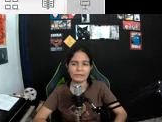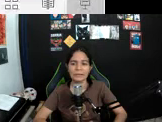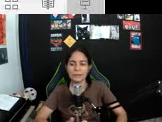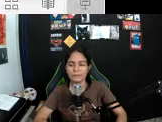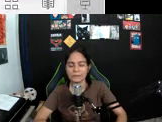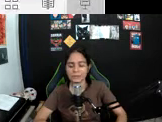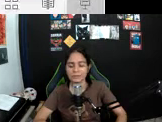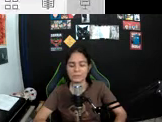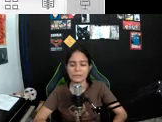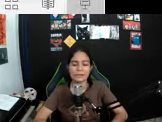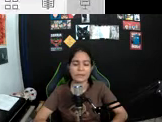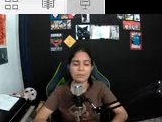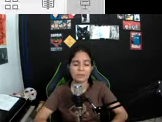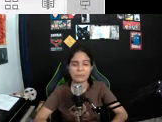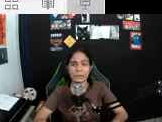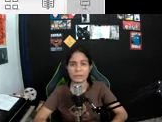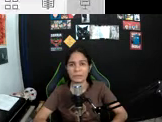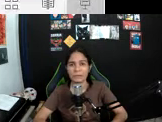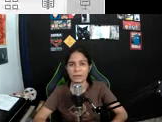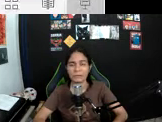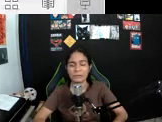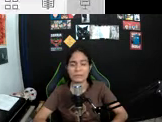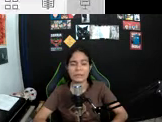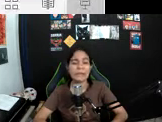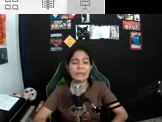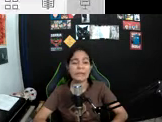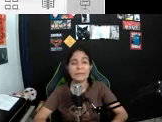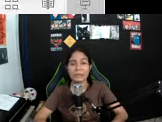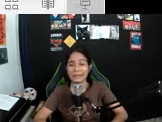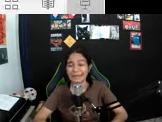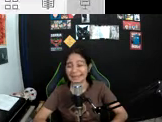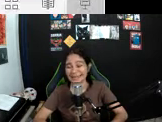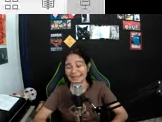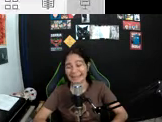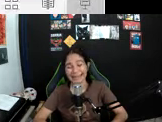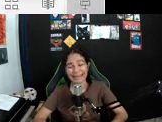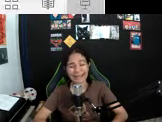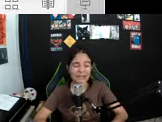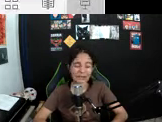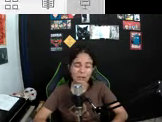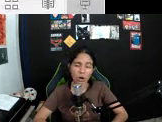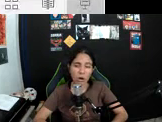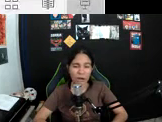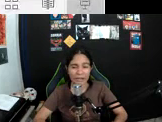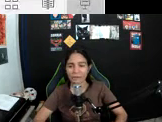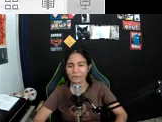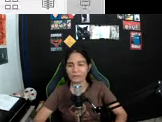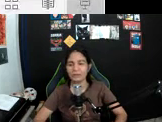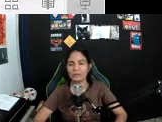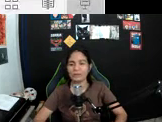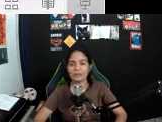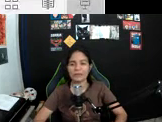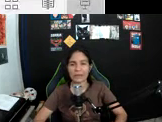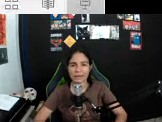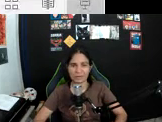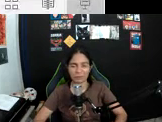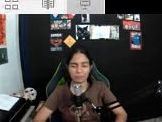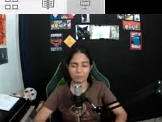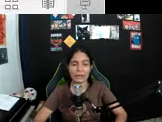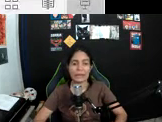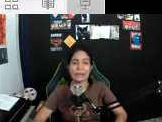cheguei a conhecer porque ele faleceu antes, né? Mas mãe que cuidava dele disse que ele tinha crises horríveis